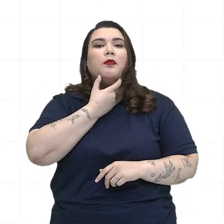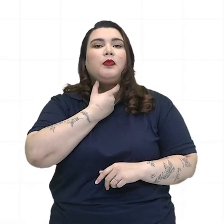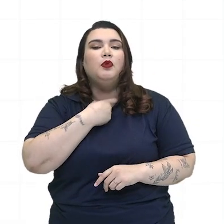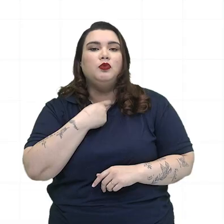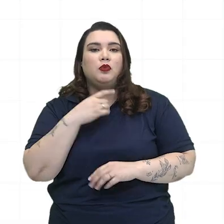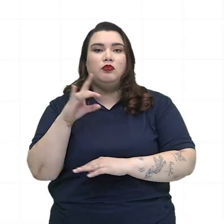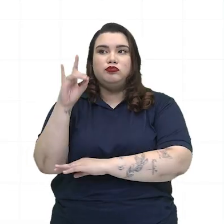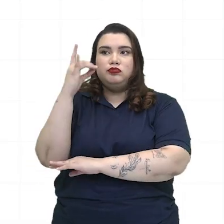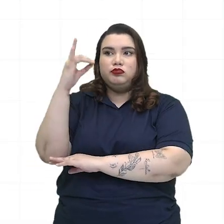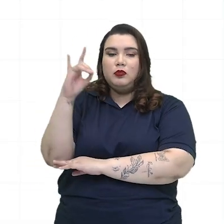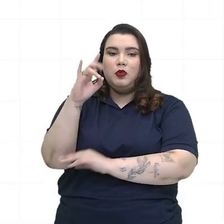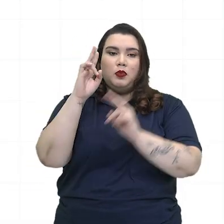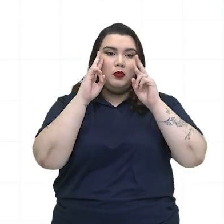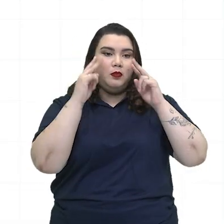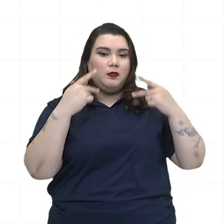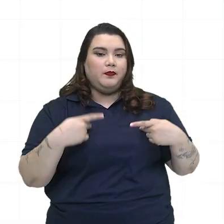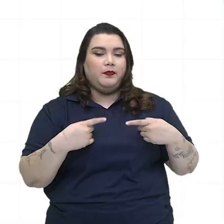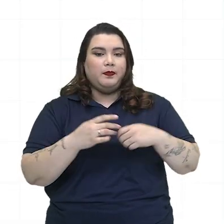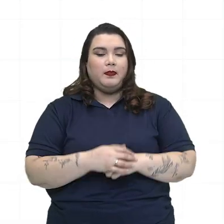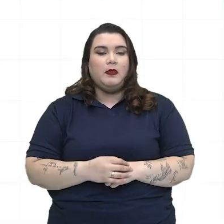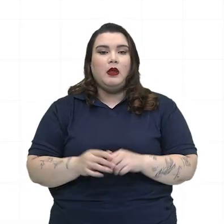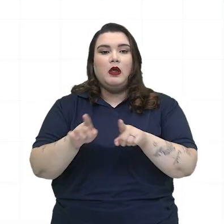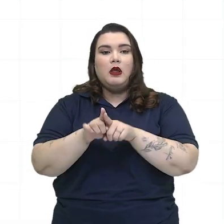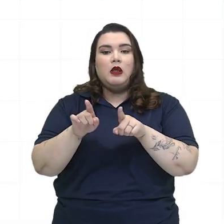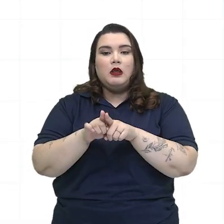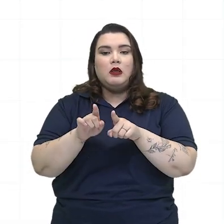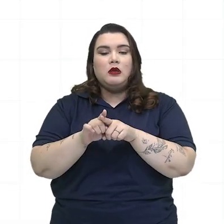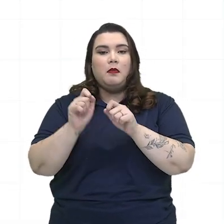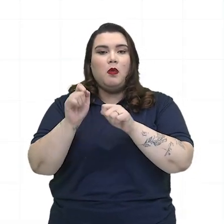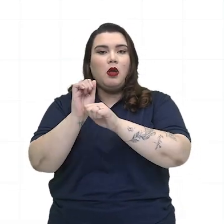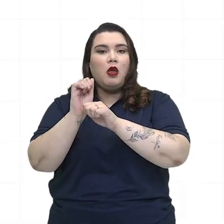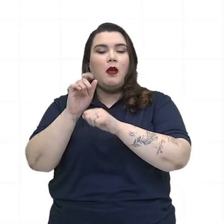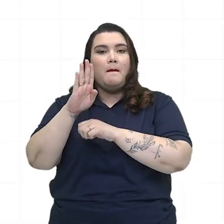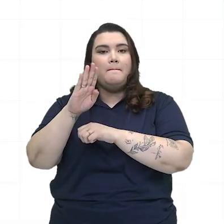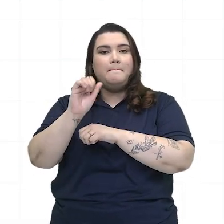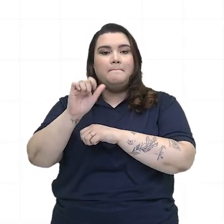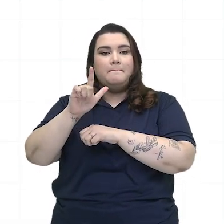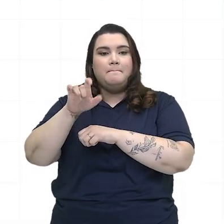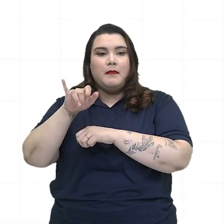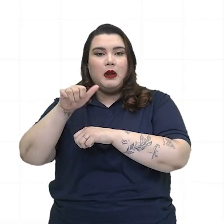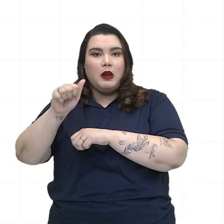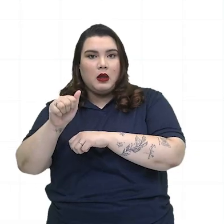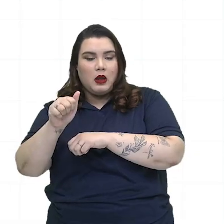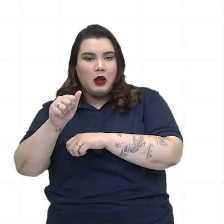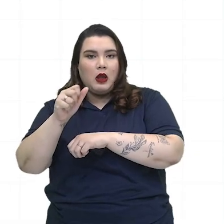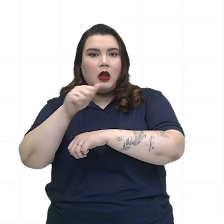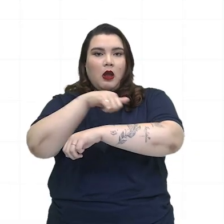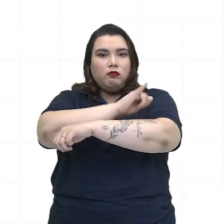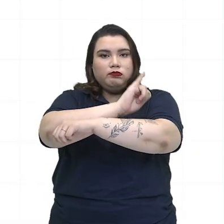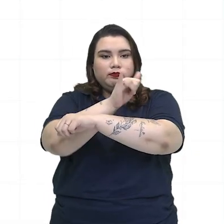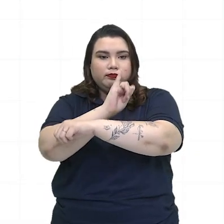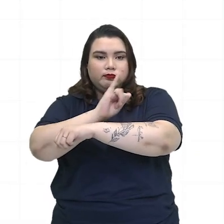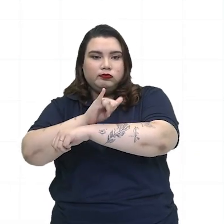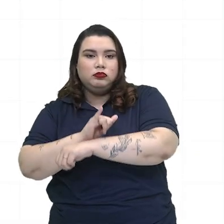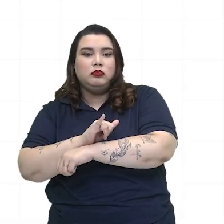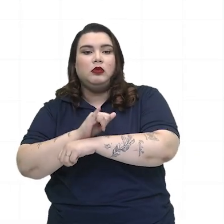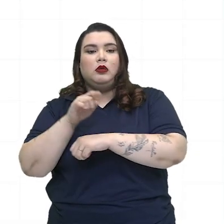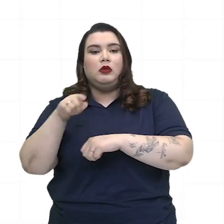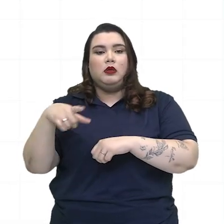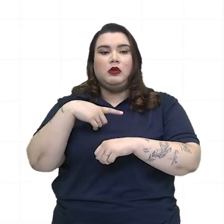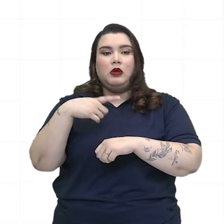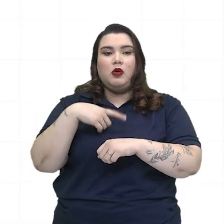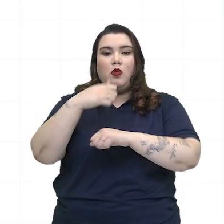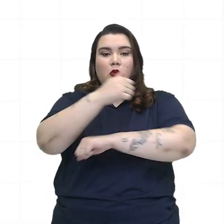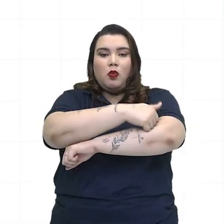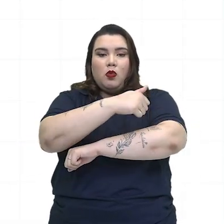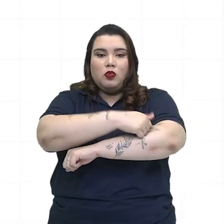outro. A baleia e o humano, né, os membros dianteiros, os braços. A baleia tem ossos similares ao dos braços humanos,